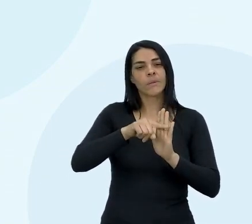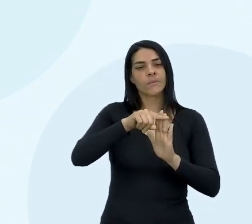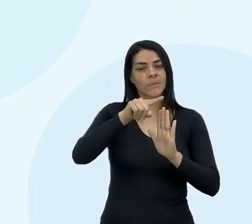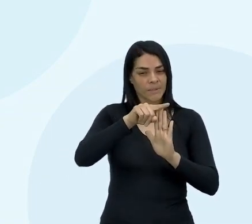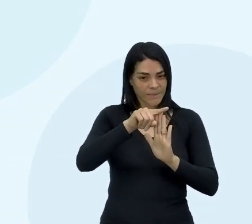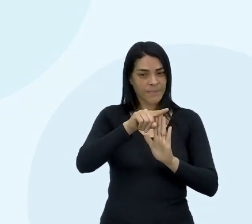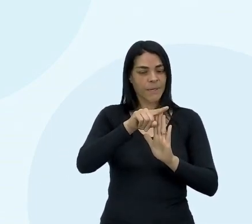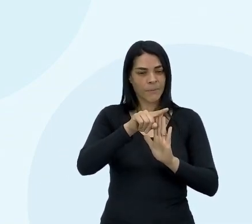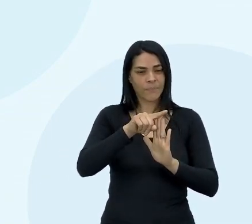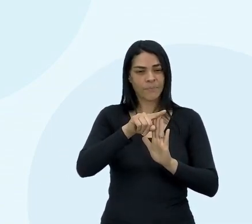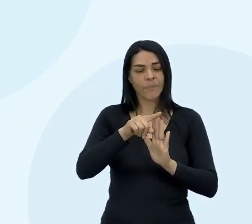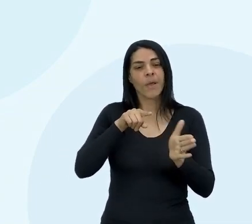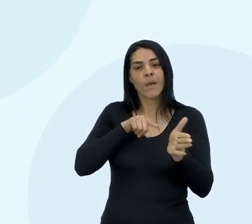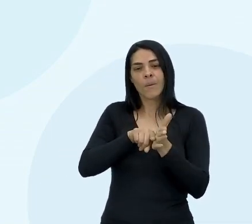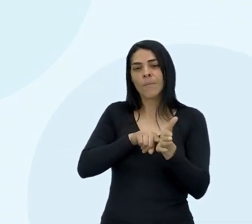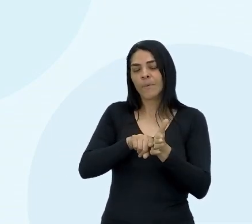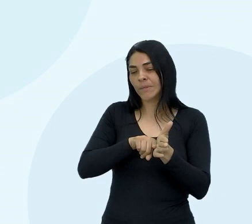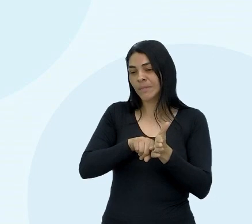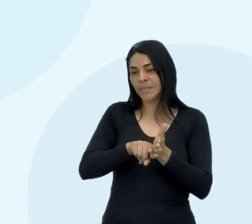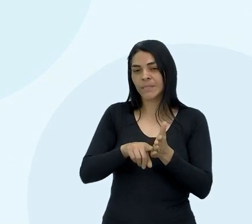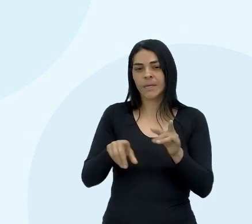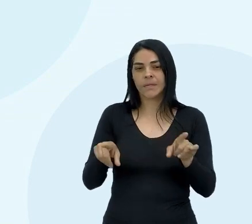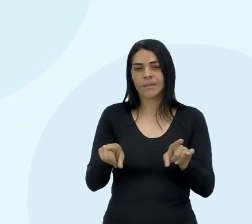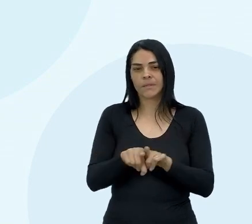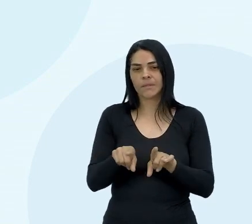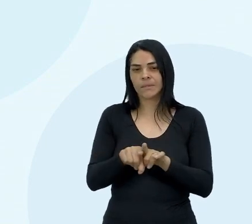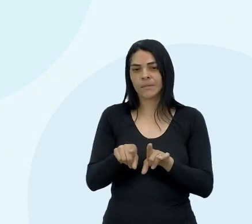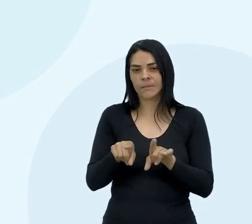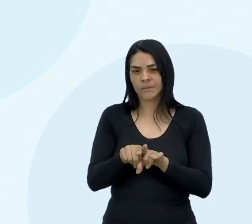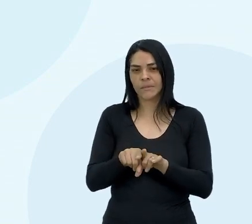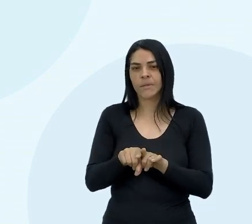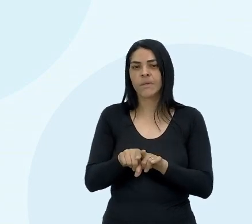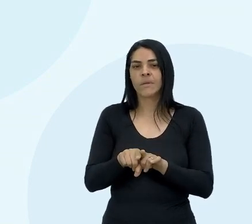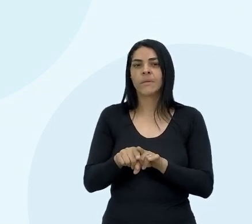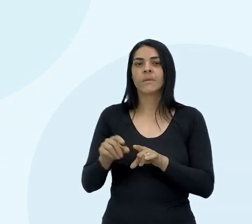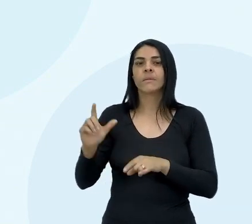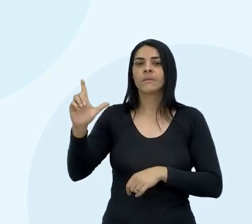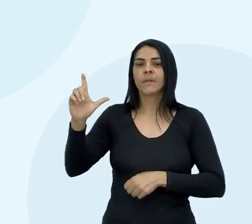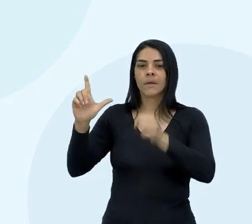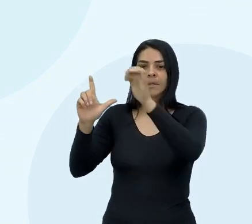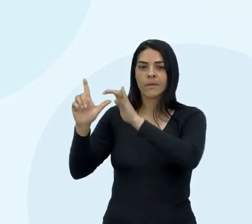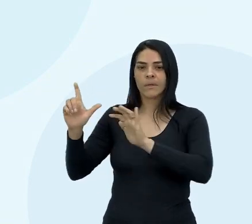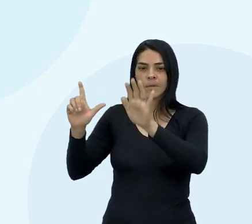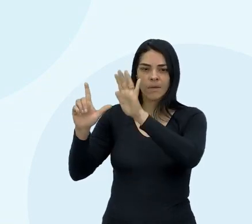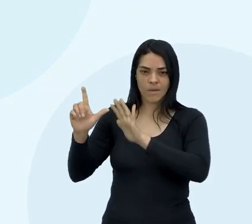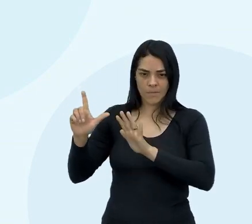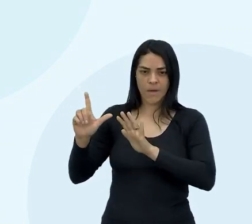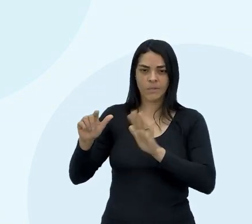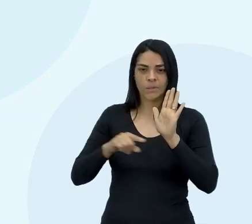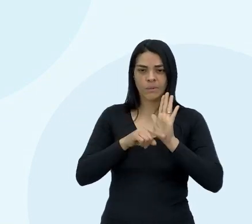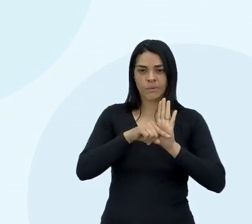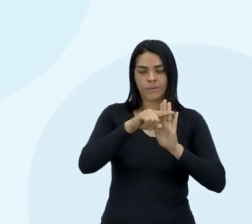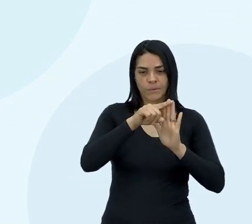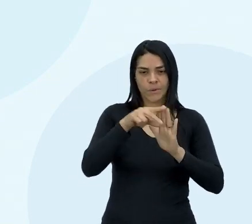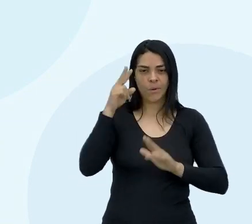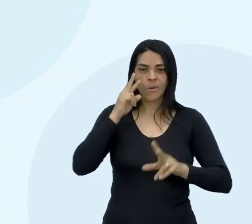Podemos pesquisar a respeito da linguagem de programação Visual G, né? Acho que é